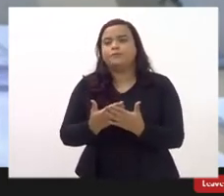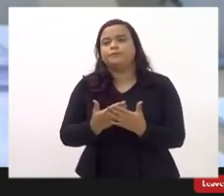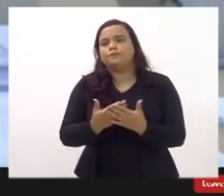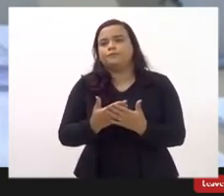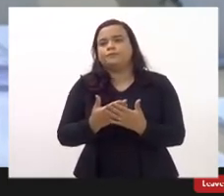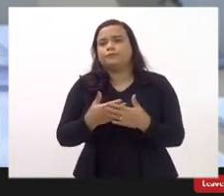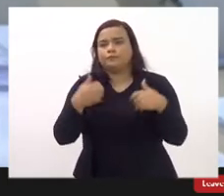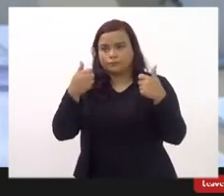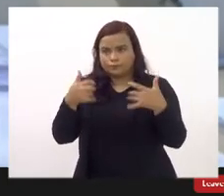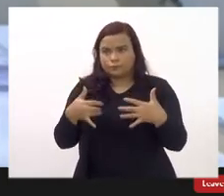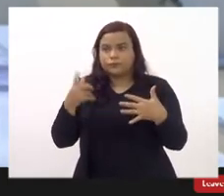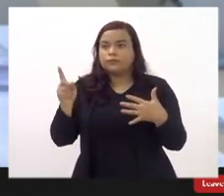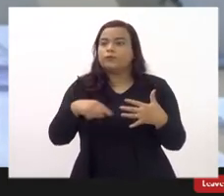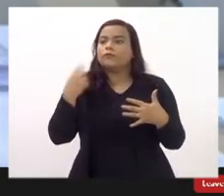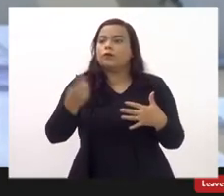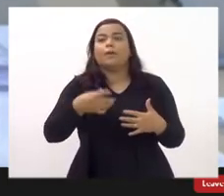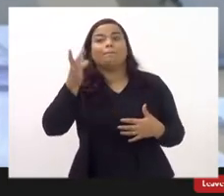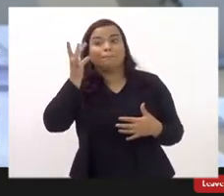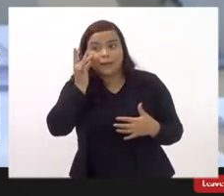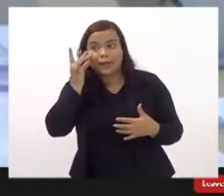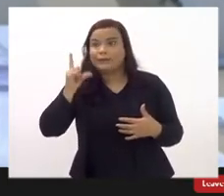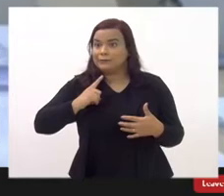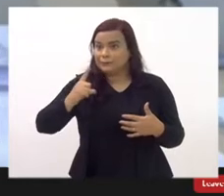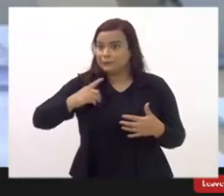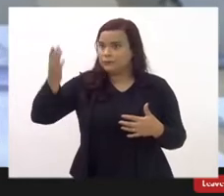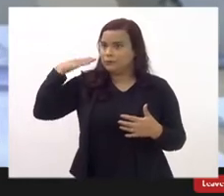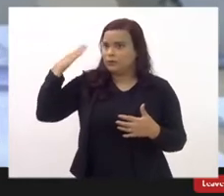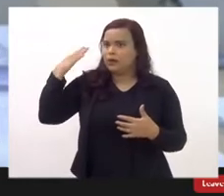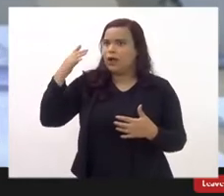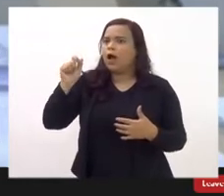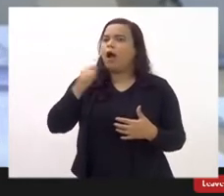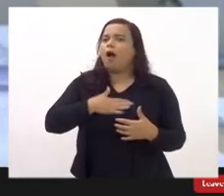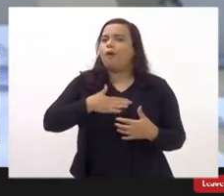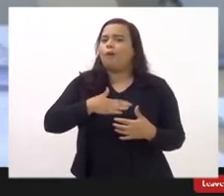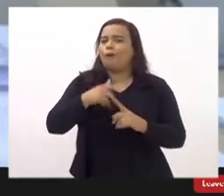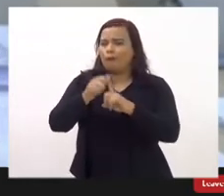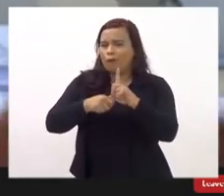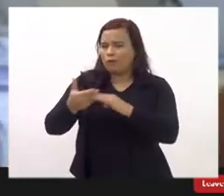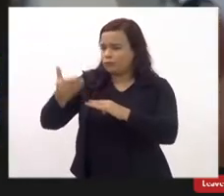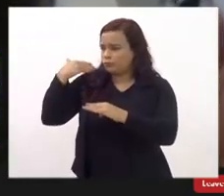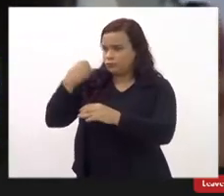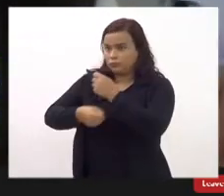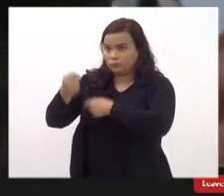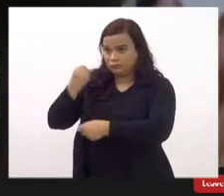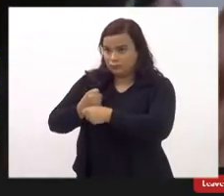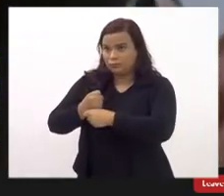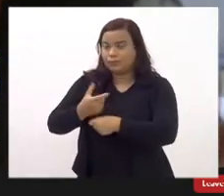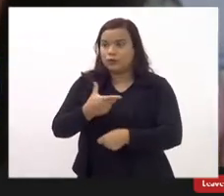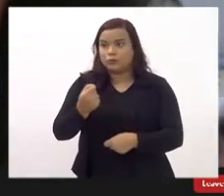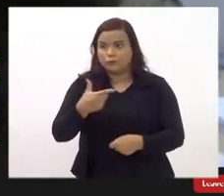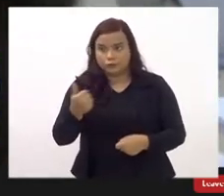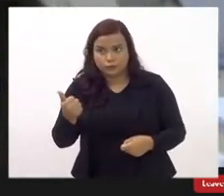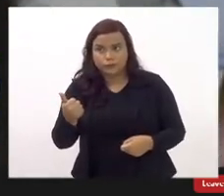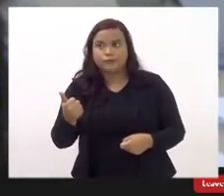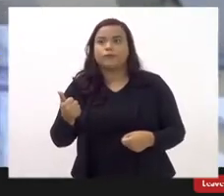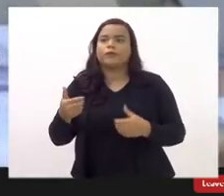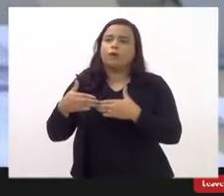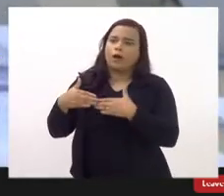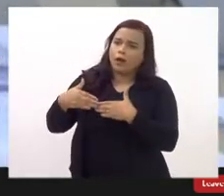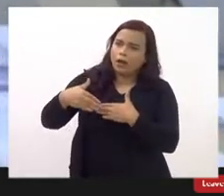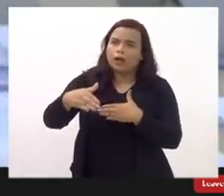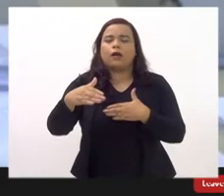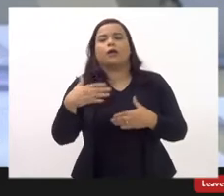em ensino presencial desde agosto do ano passado, e a partir de 2022 a gente